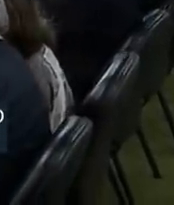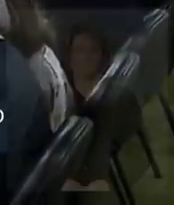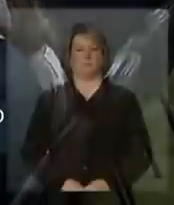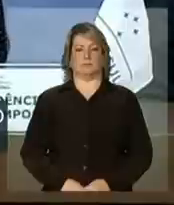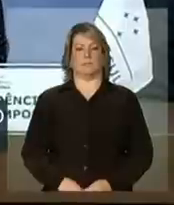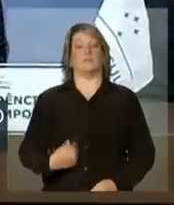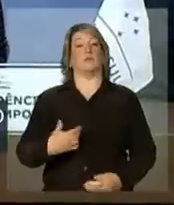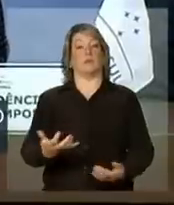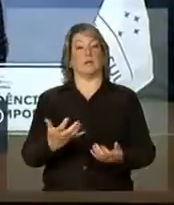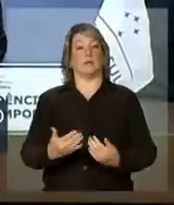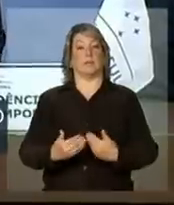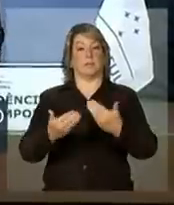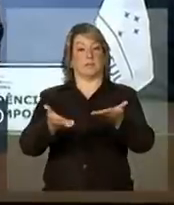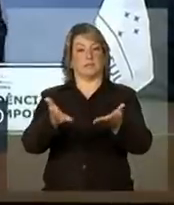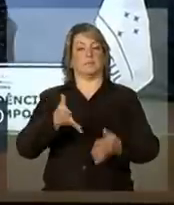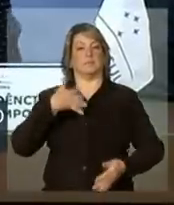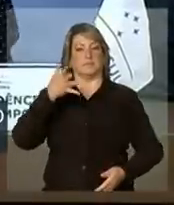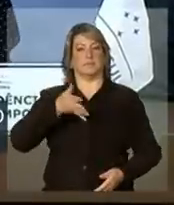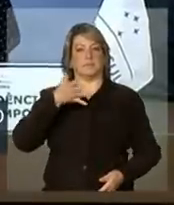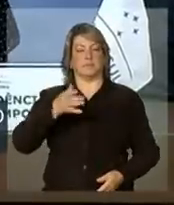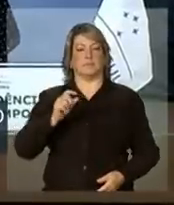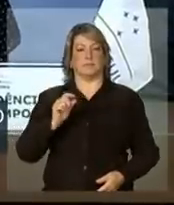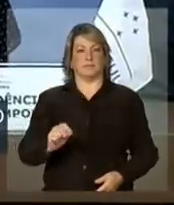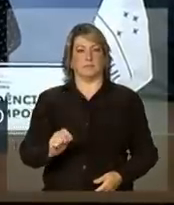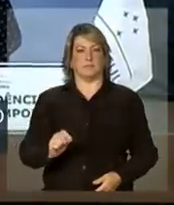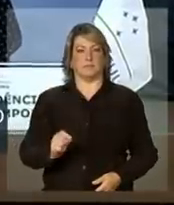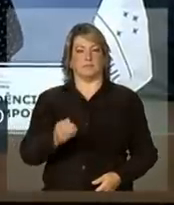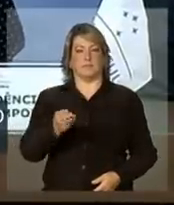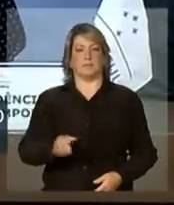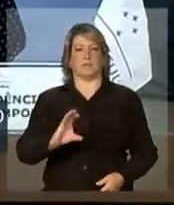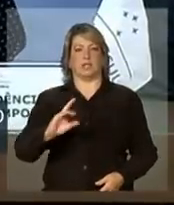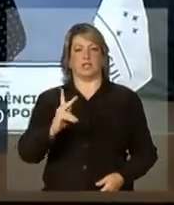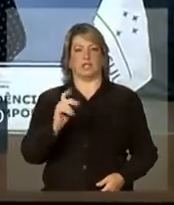Queria passar a palavra ao senhor